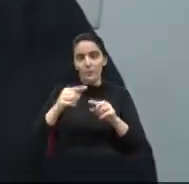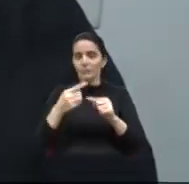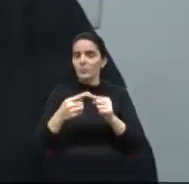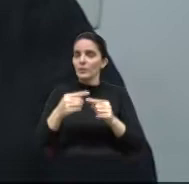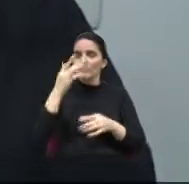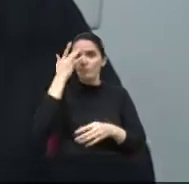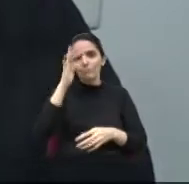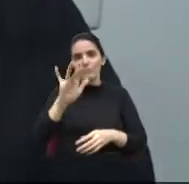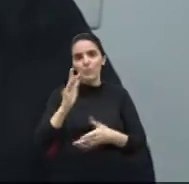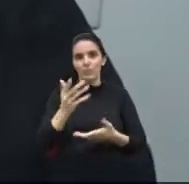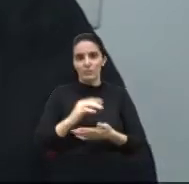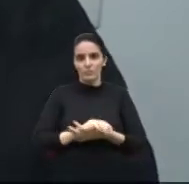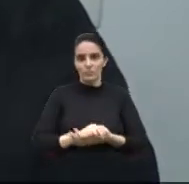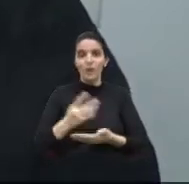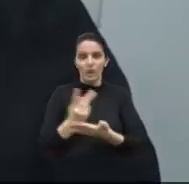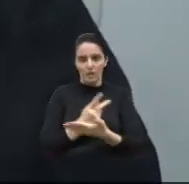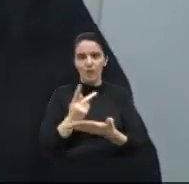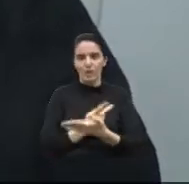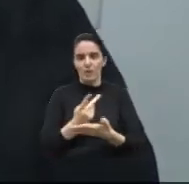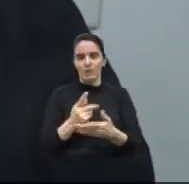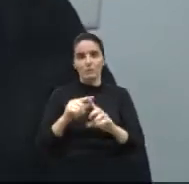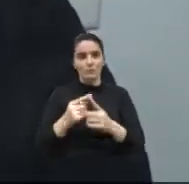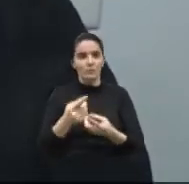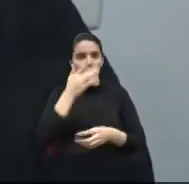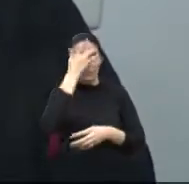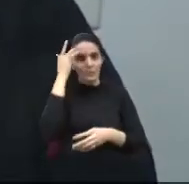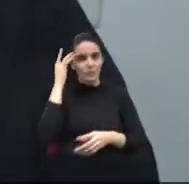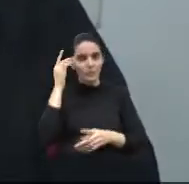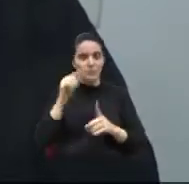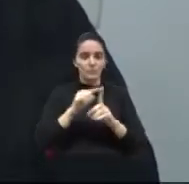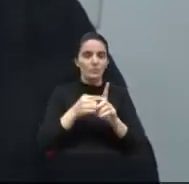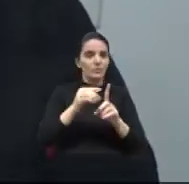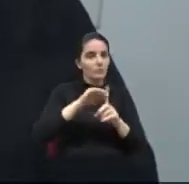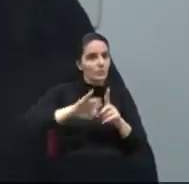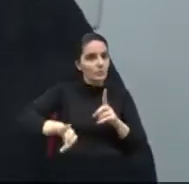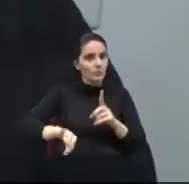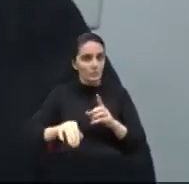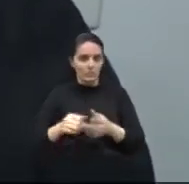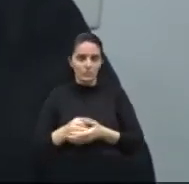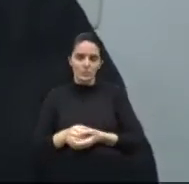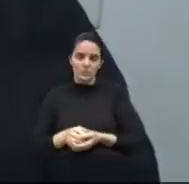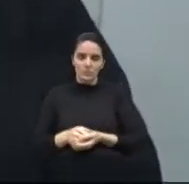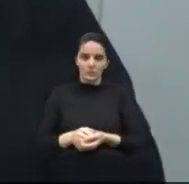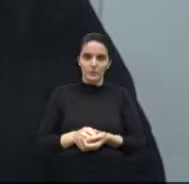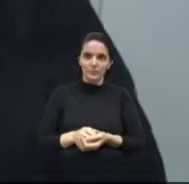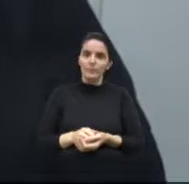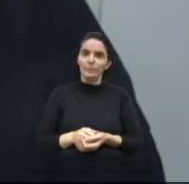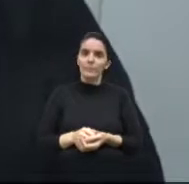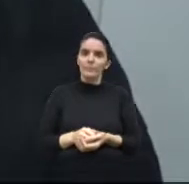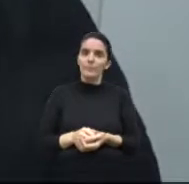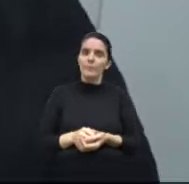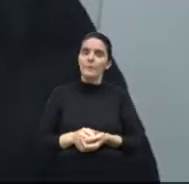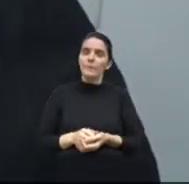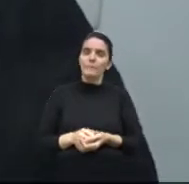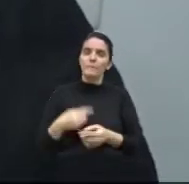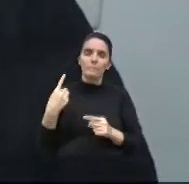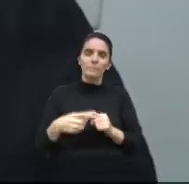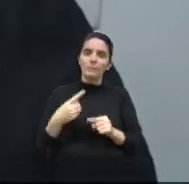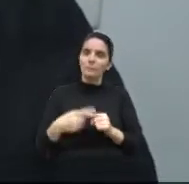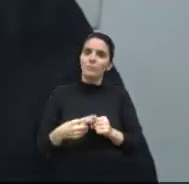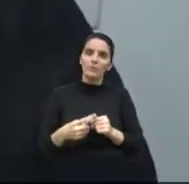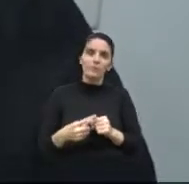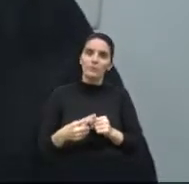errado. Aquele que pratica o aborto, sendo um médico ou qualquer outra situação, é porque ele não